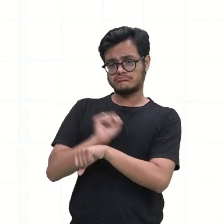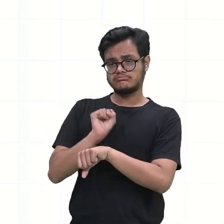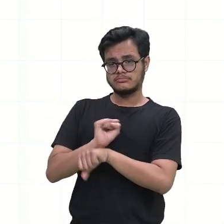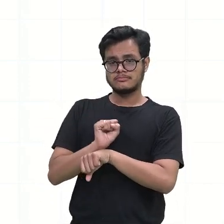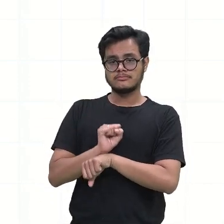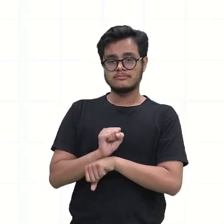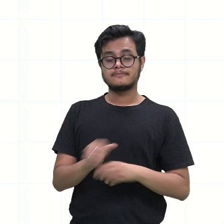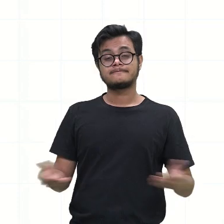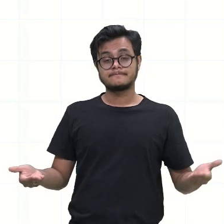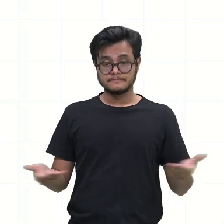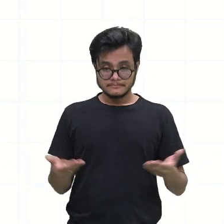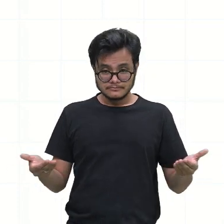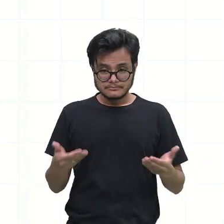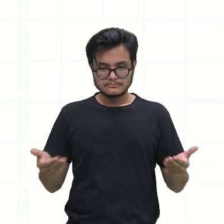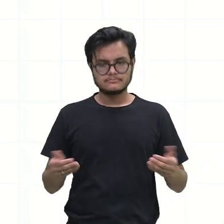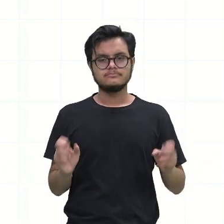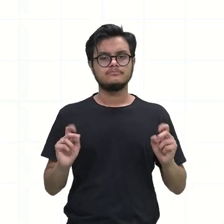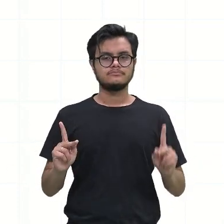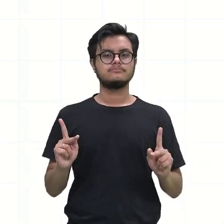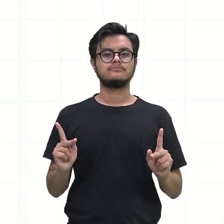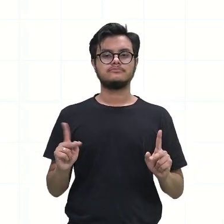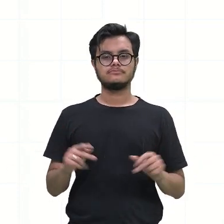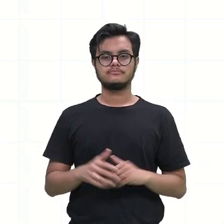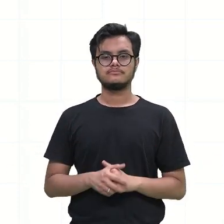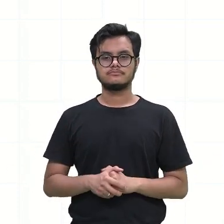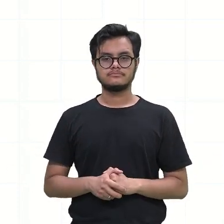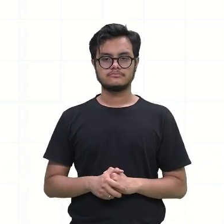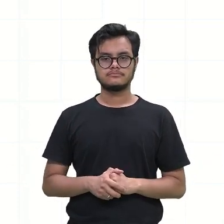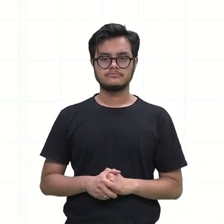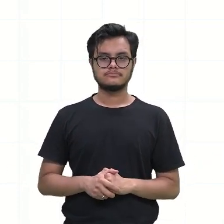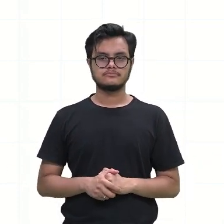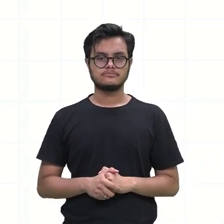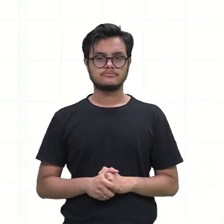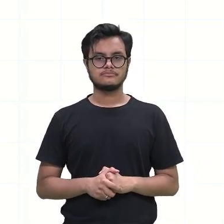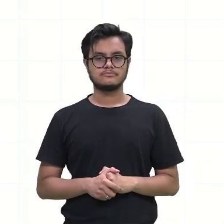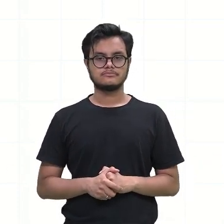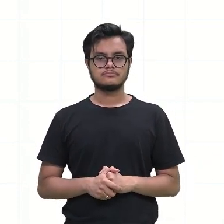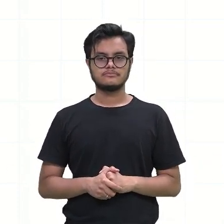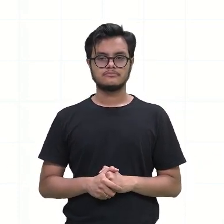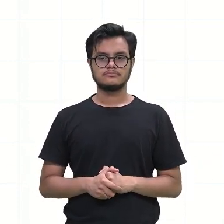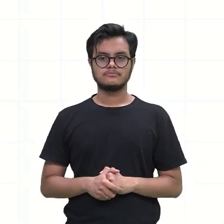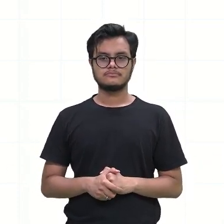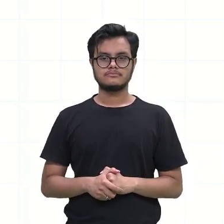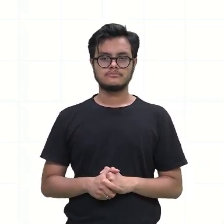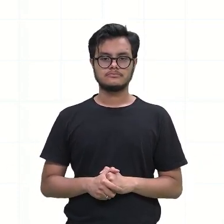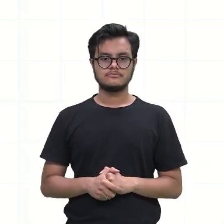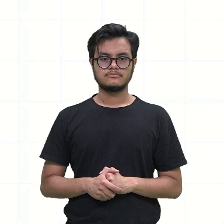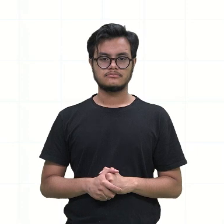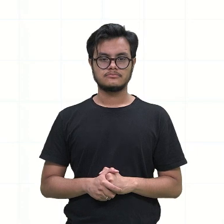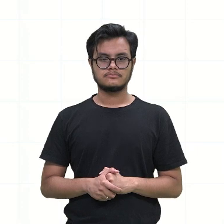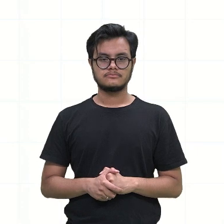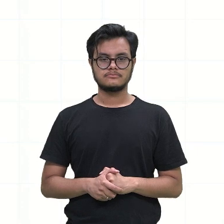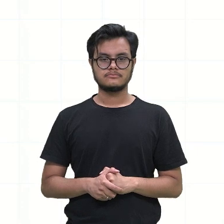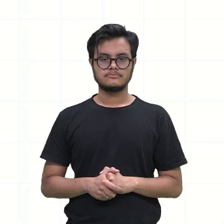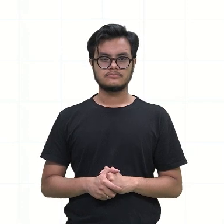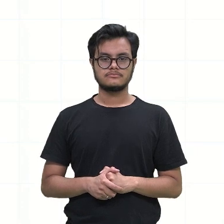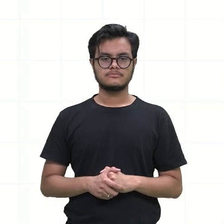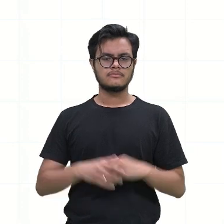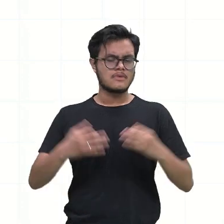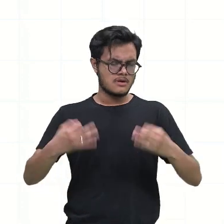Presente, não é isso? Presente, está acontecendo neste momento. Estou aguardando. E ele está dando certeza também,